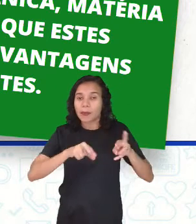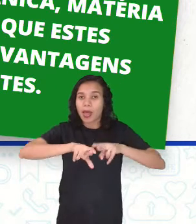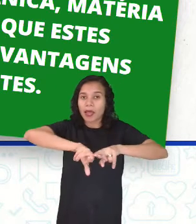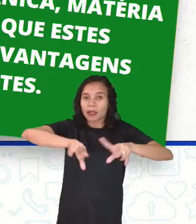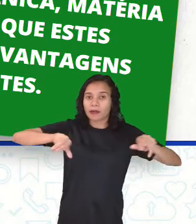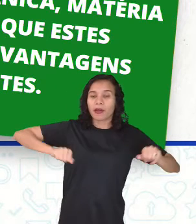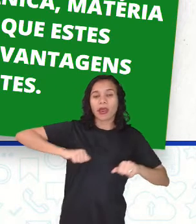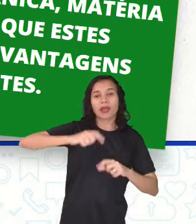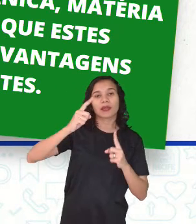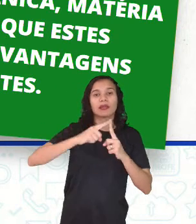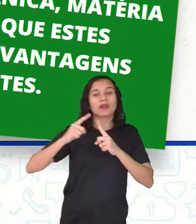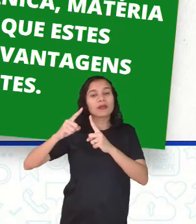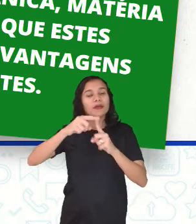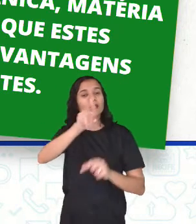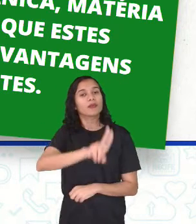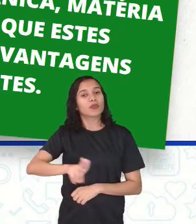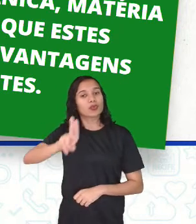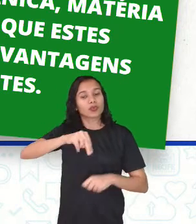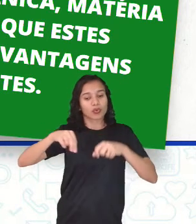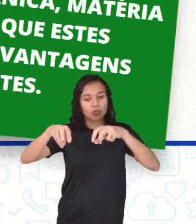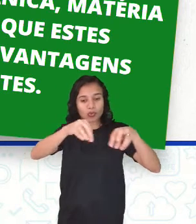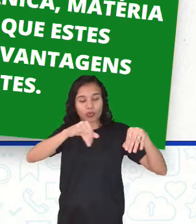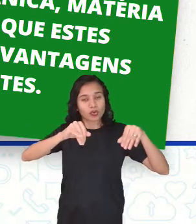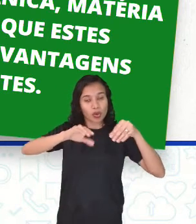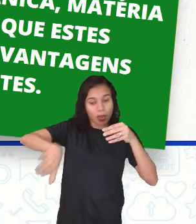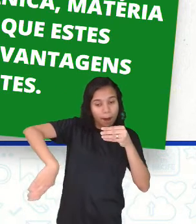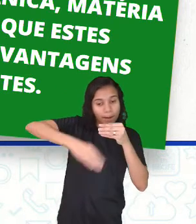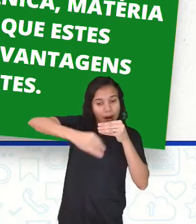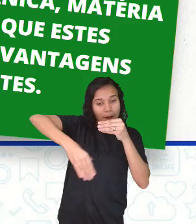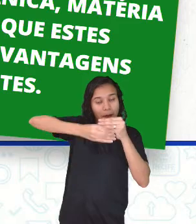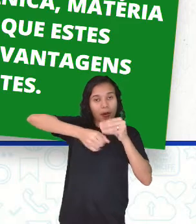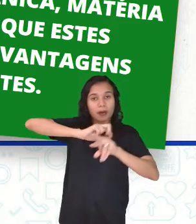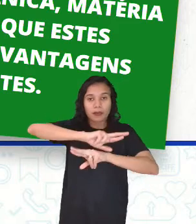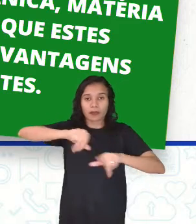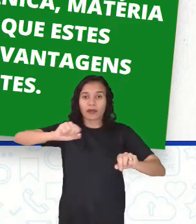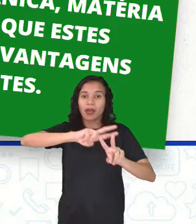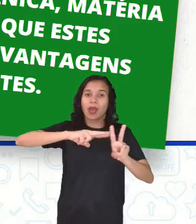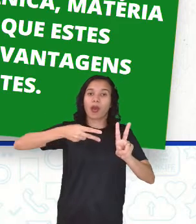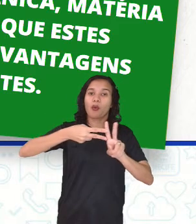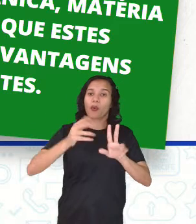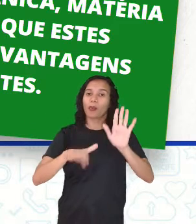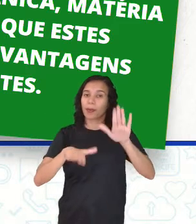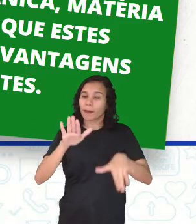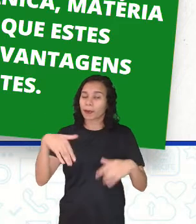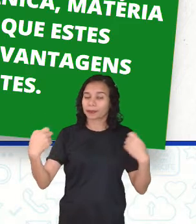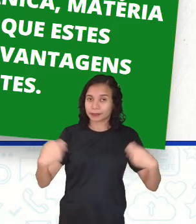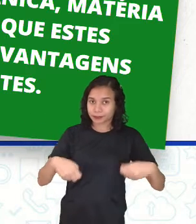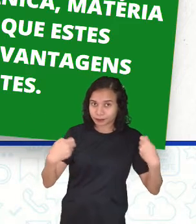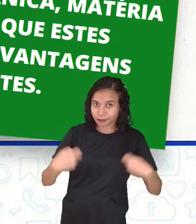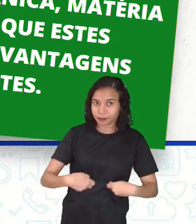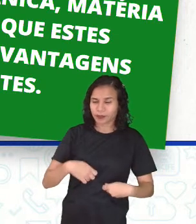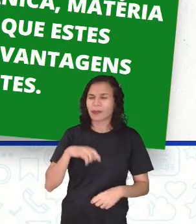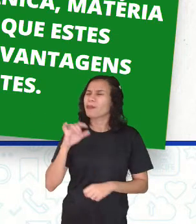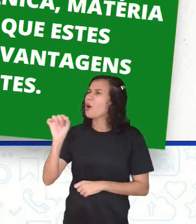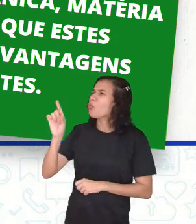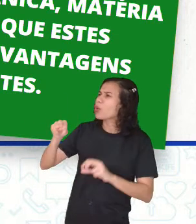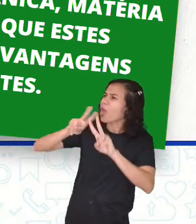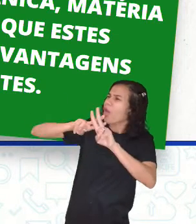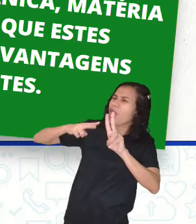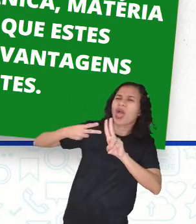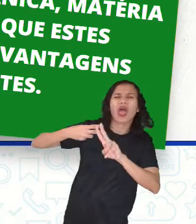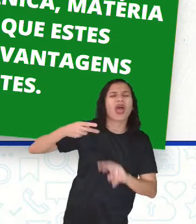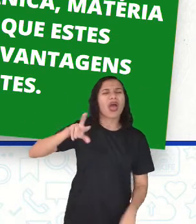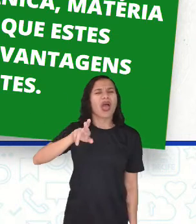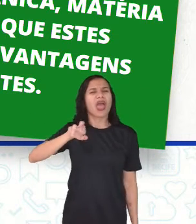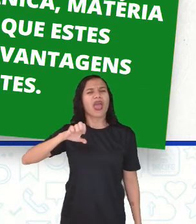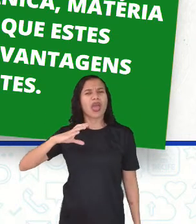de uso do solo e a adição dos diversos recursos, dependendo da necessidade. Que recursos são esses, professora?